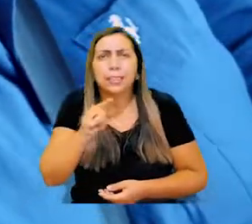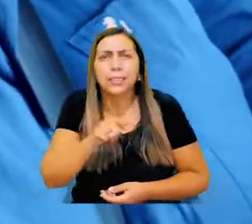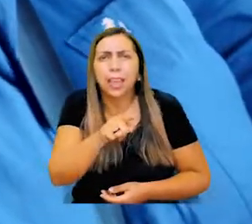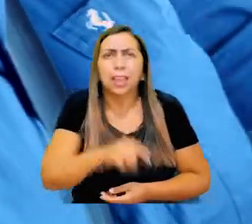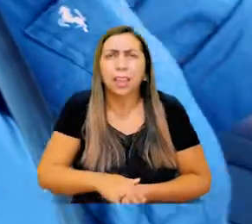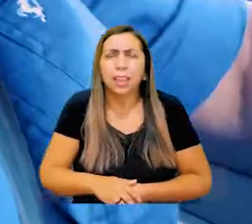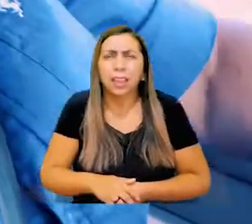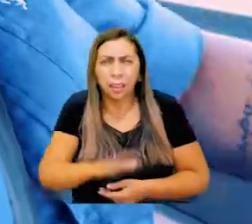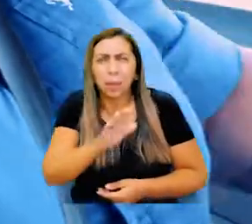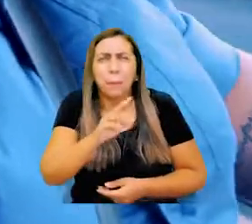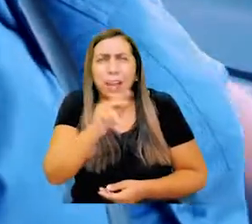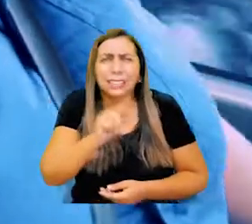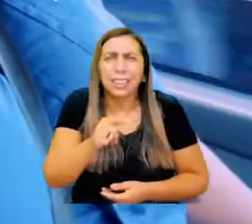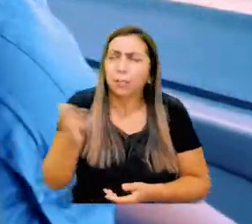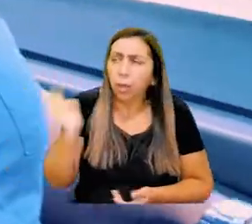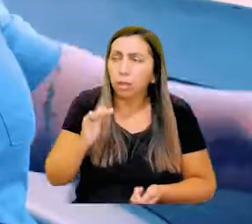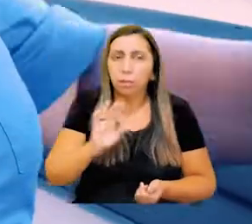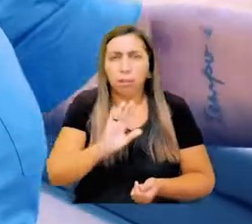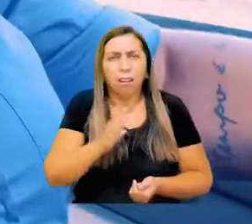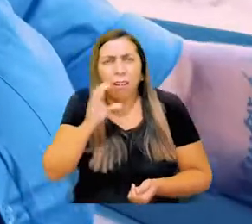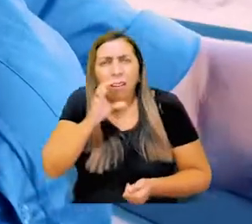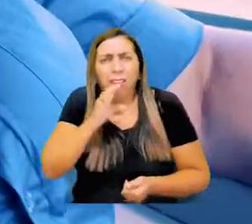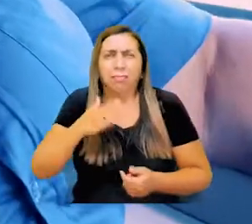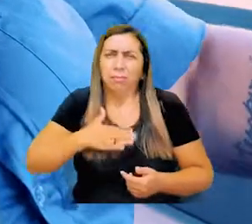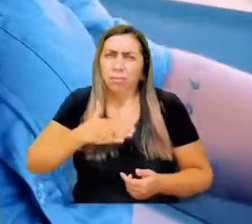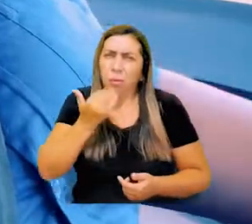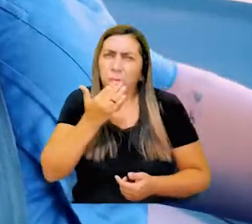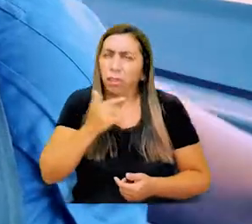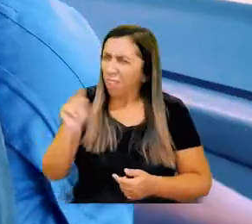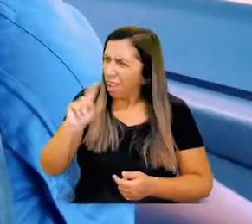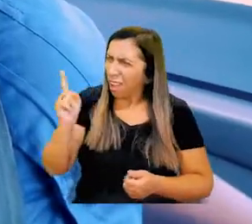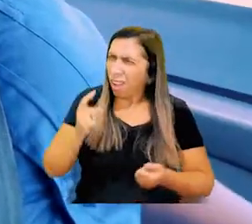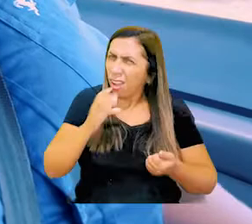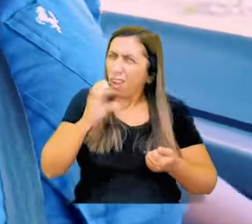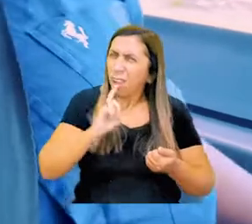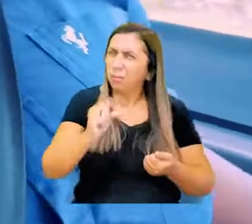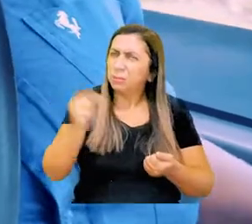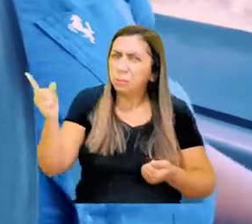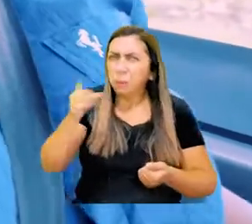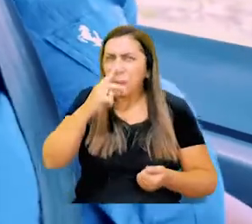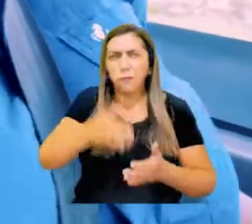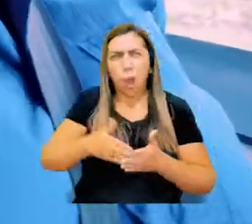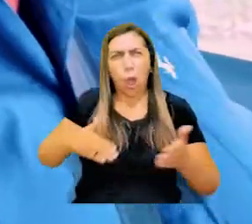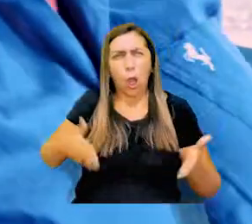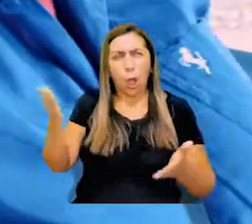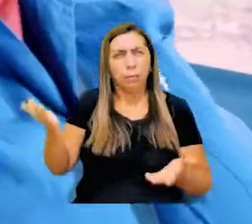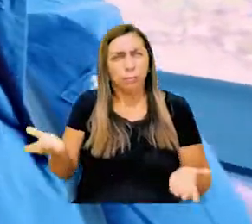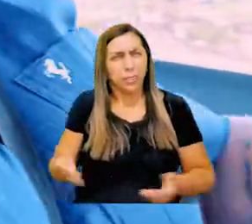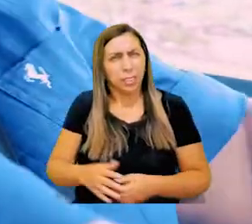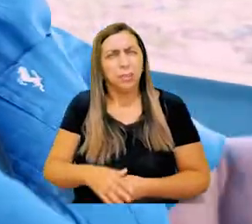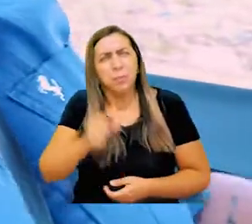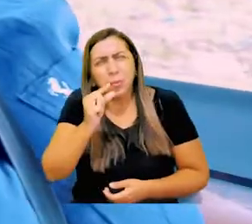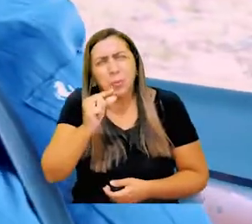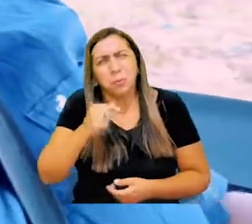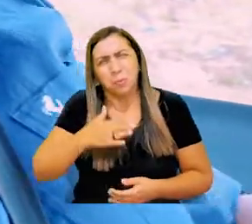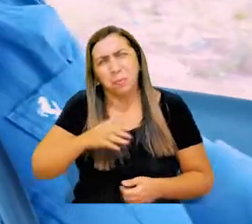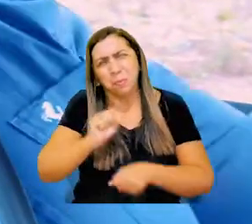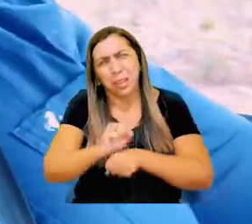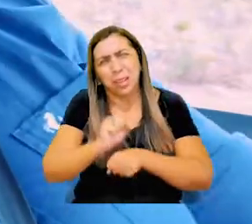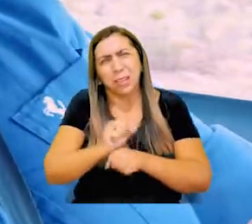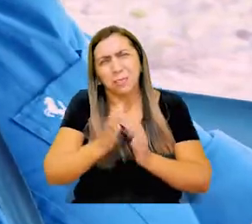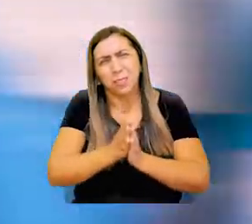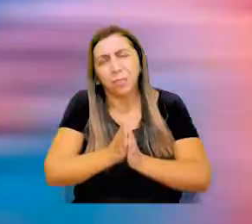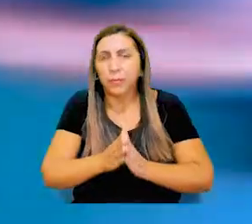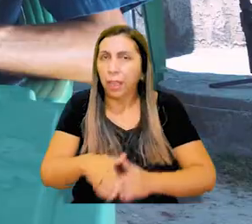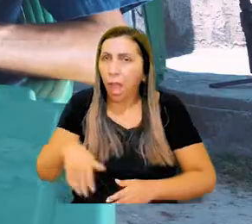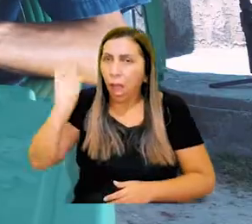Marcelo. Oi, Marcelo. Vamos embora, meu filho. Marcelo. Oi. Dá pra gente dar uma paradinha pra merendar aí, não? Não, mas vamos parar, não. Mato, parece que tá morrendo de fome. Ai, Marcelo, para aí, para aí, para